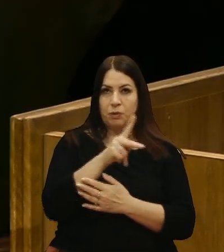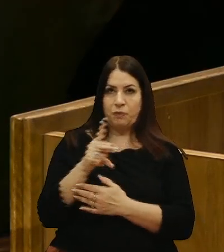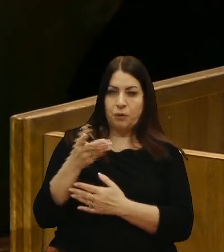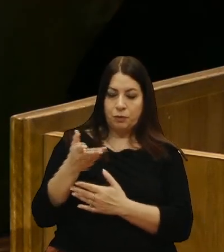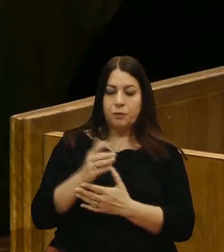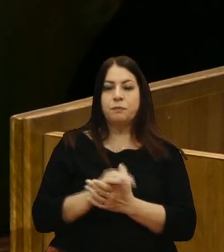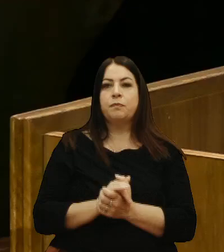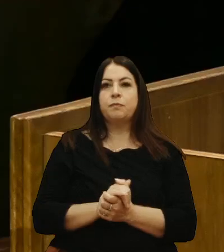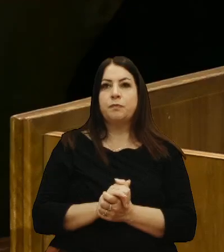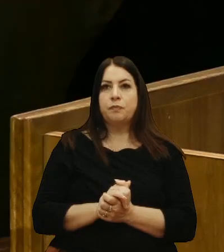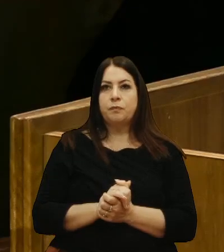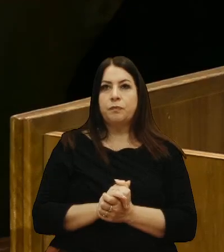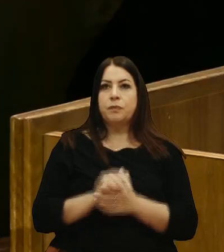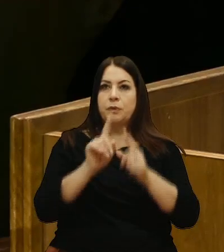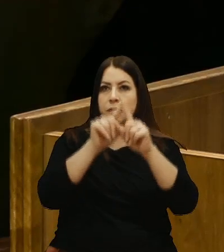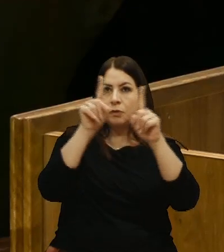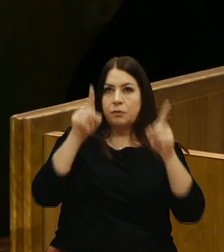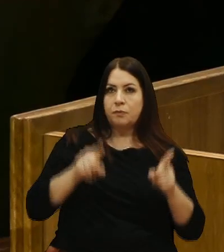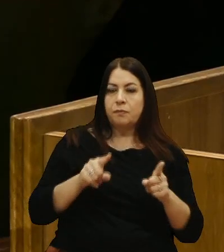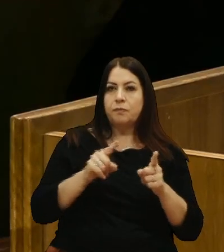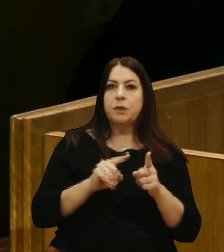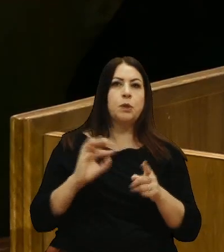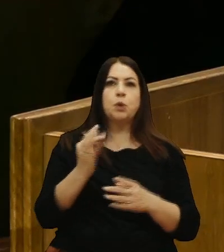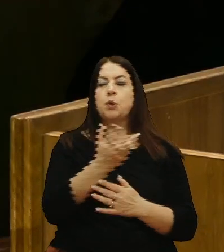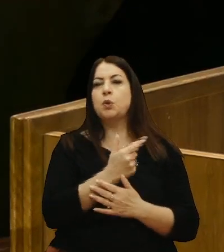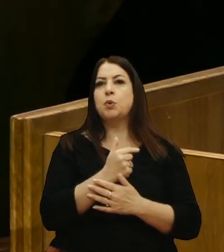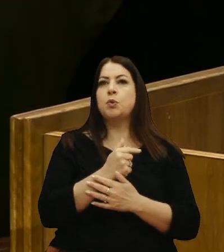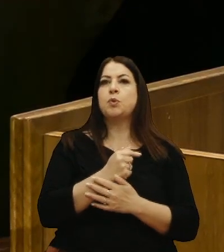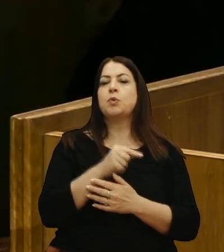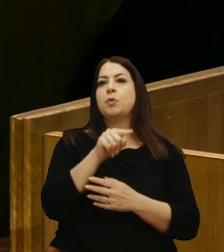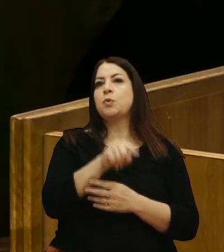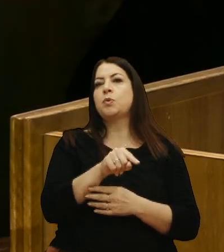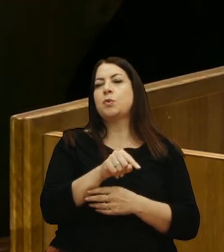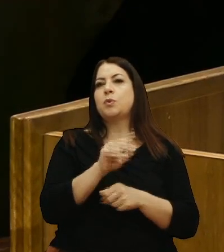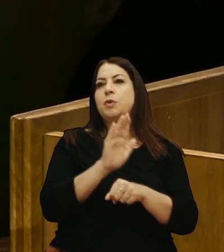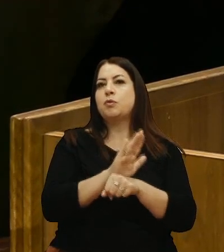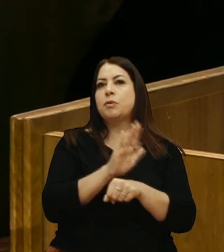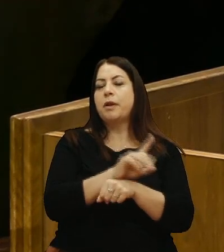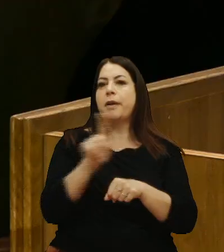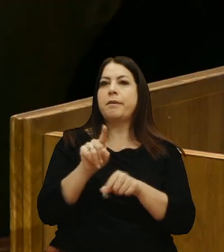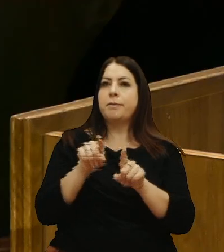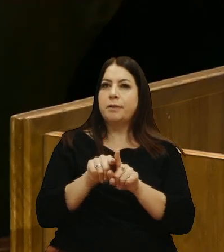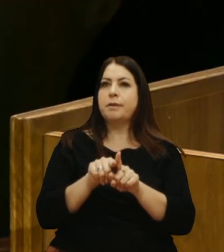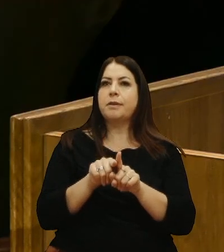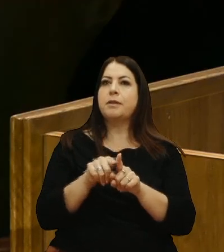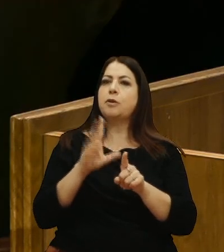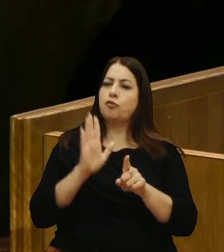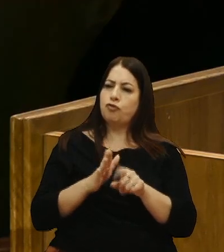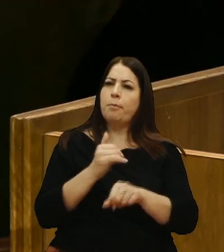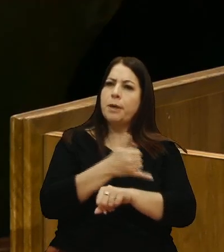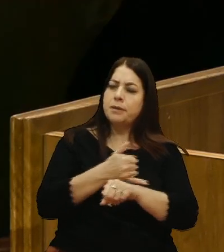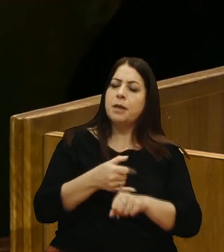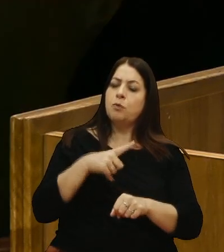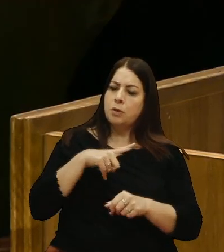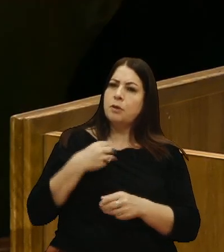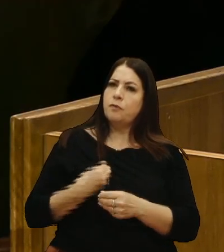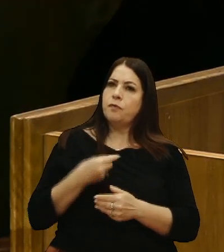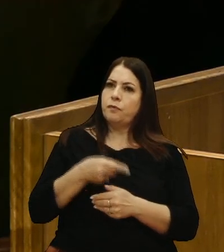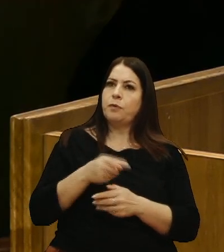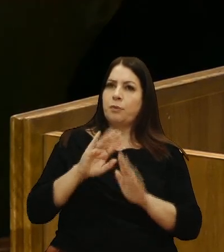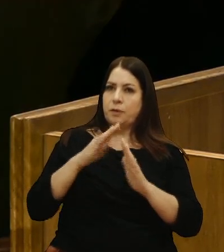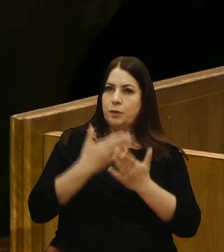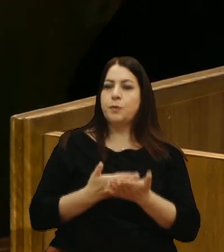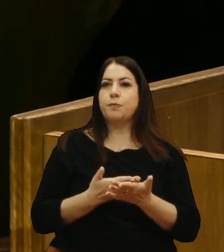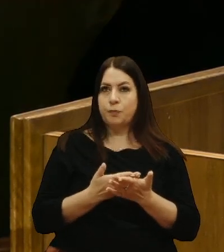professores, funcionários e a todos os colaboradores, aos que estão e aos que já passaram por esta